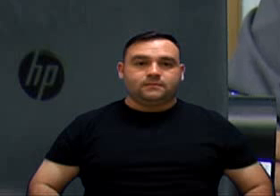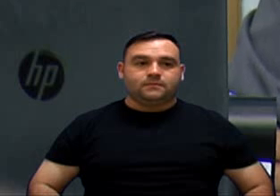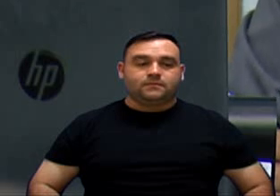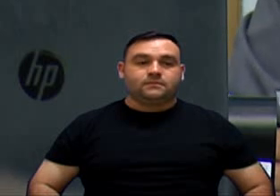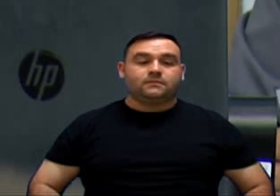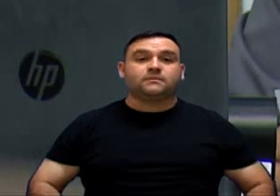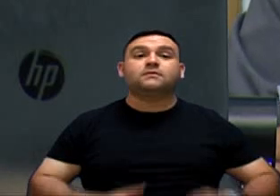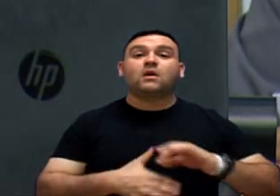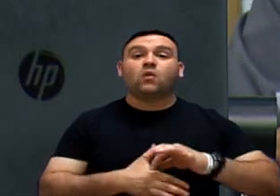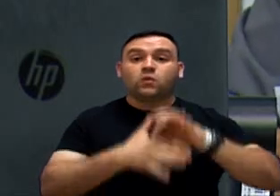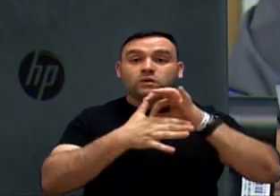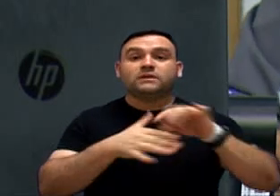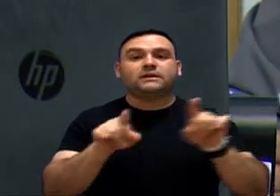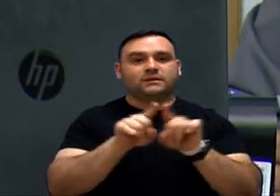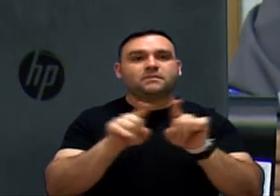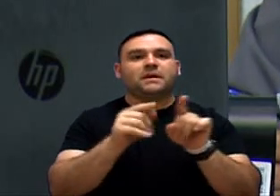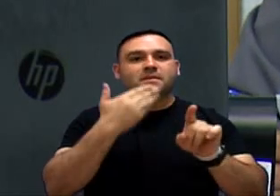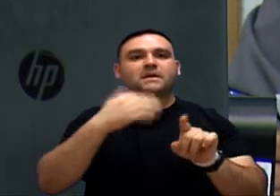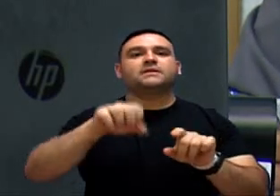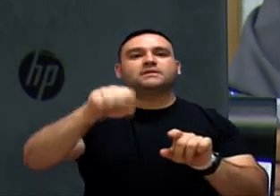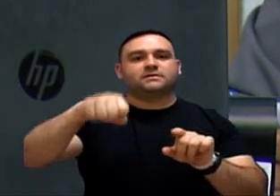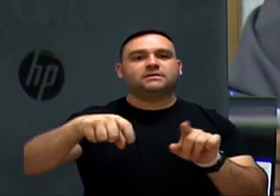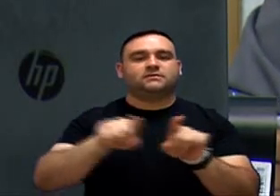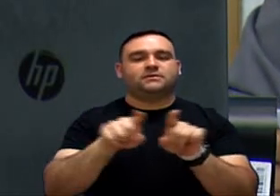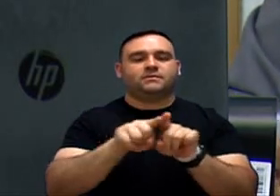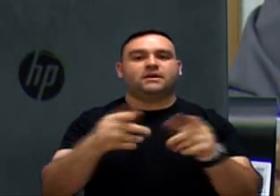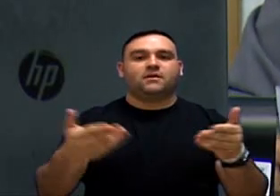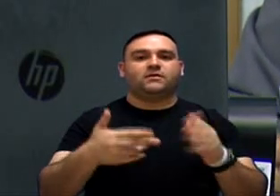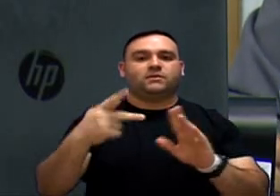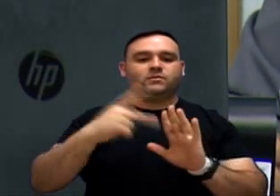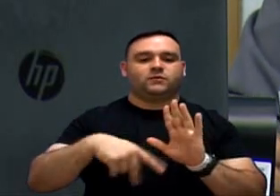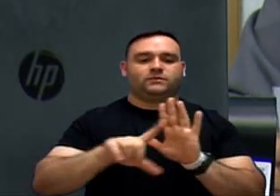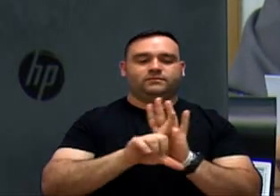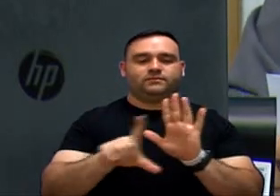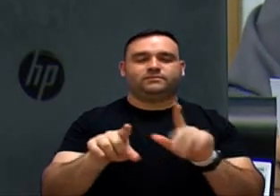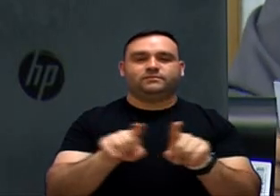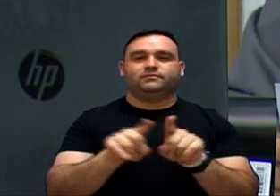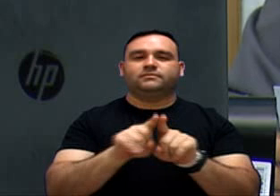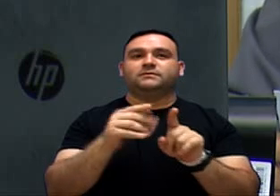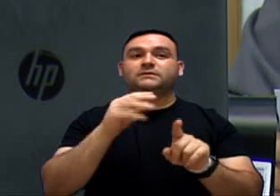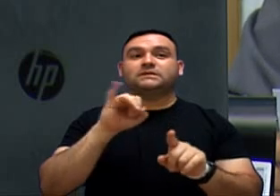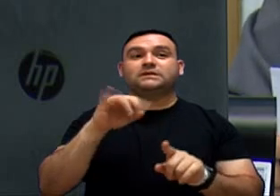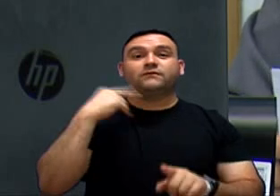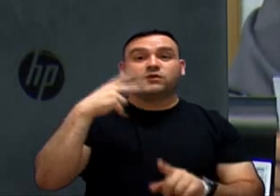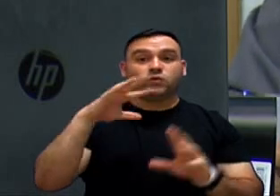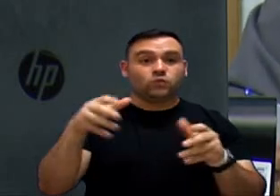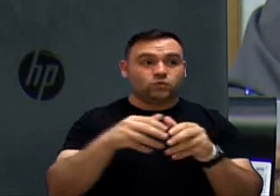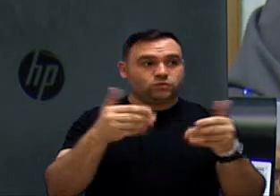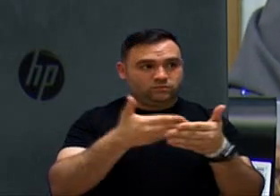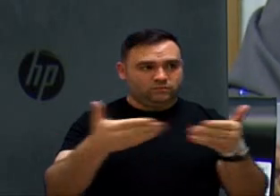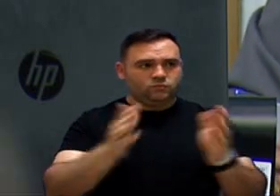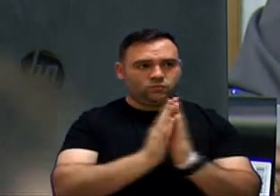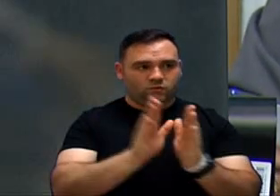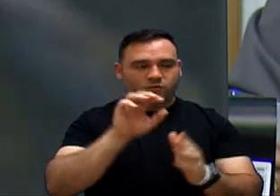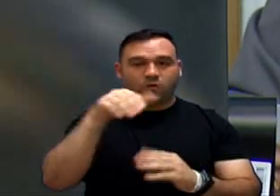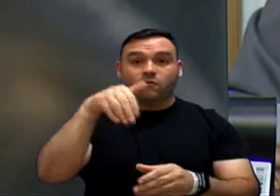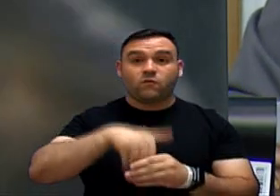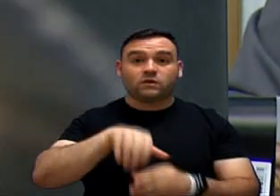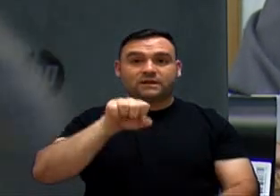O líder também pede voto sim, viu, senhor presidente? Ah, esse é referido projeto também. Senhores vereadores e vereadoras.